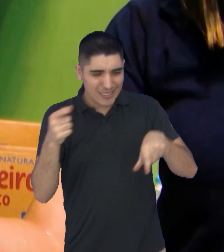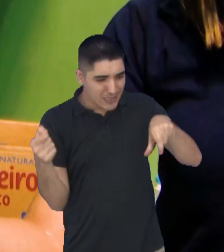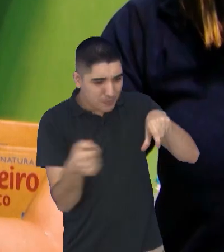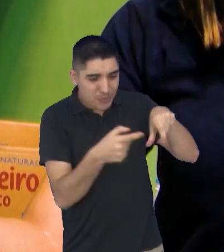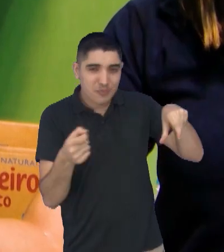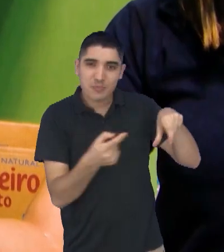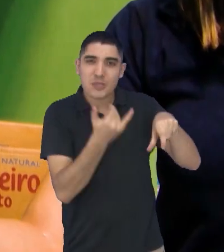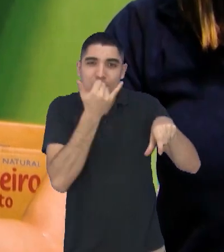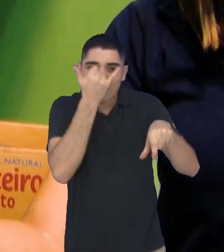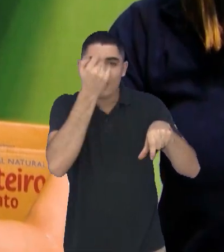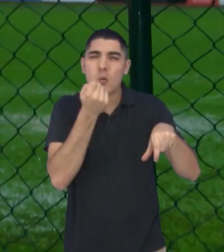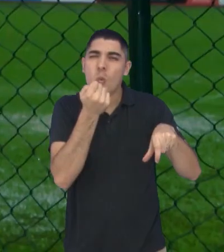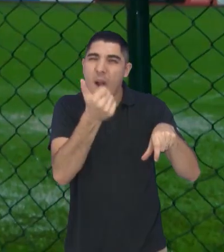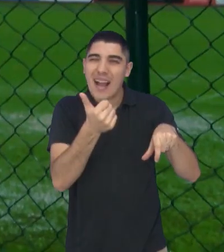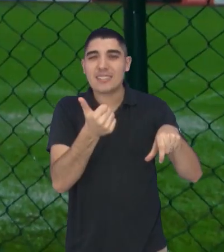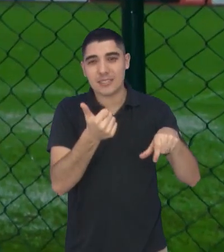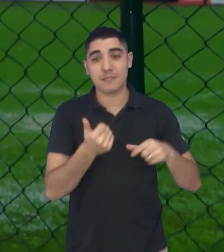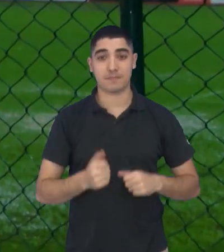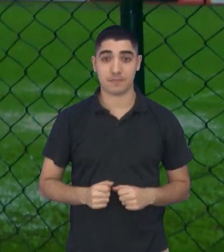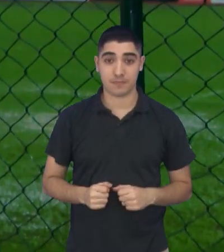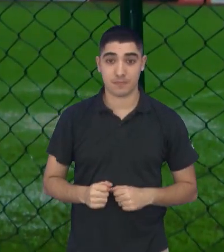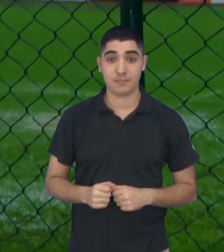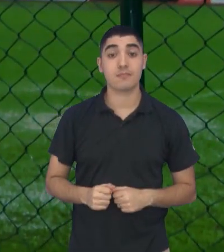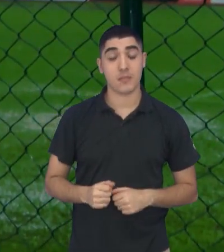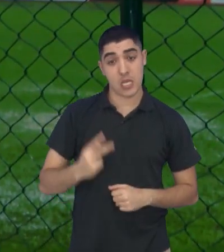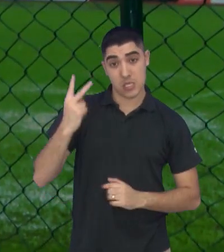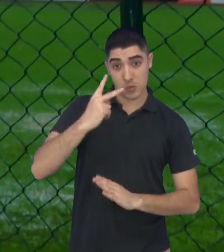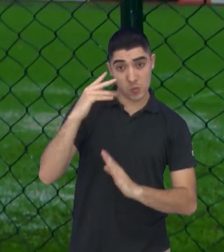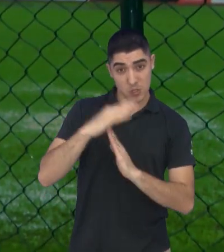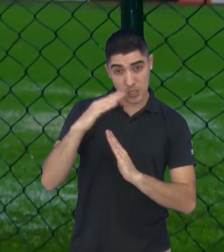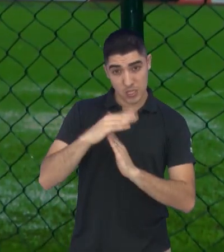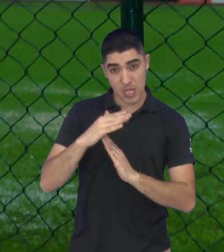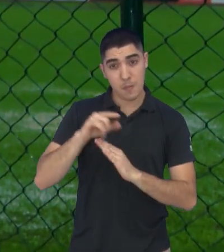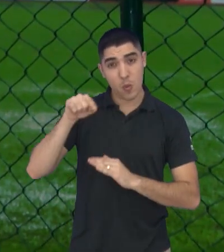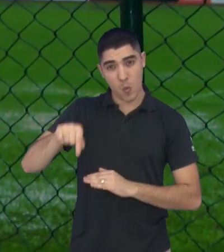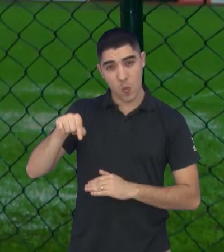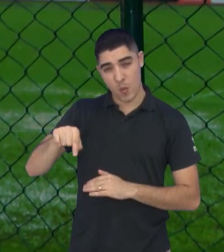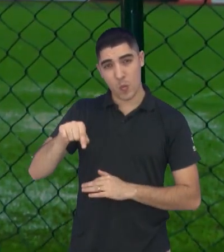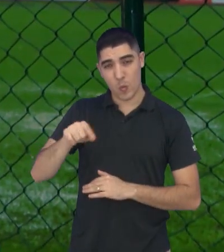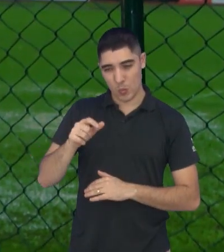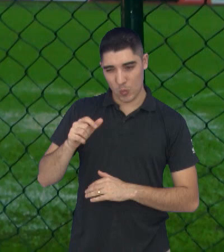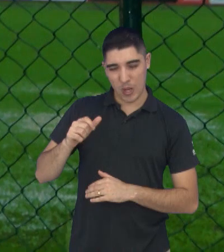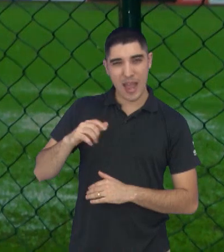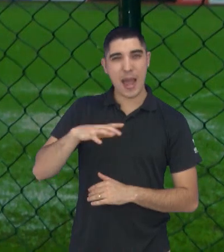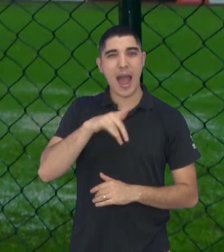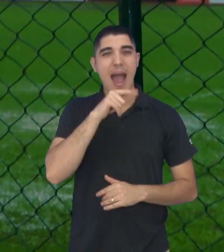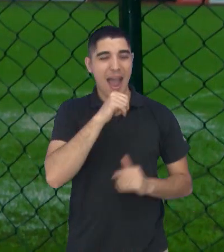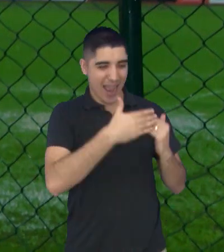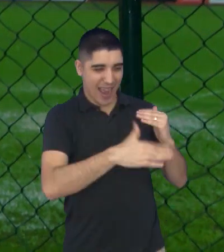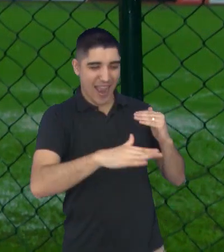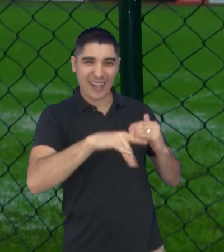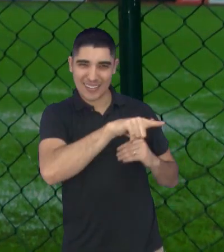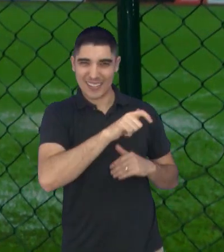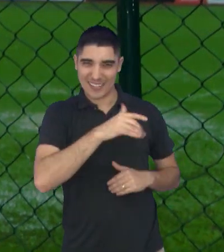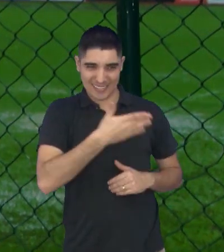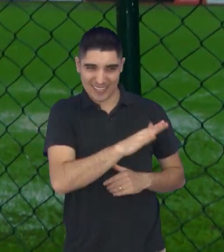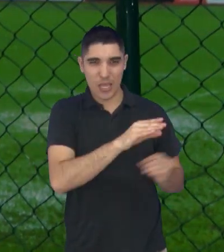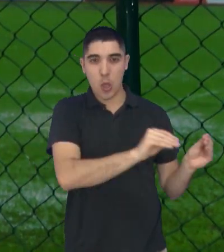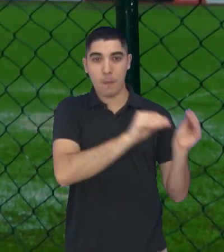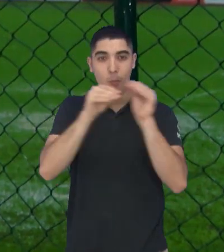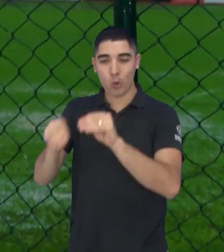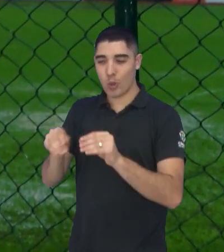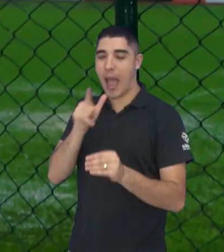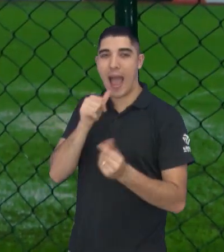gol e mudado um pouco a história do jogo. No segundo tempo, parece que a Praia de Santos foi transferida para o estádio Uricumurça.